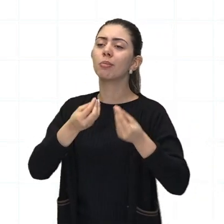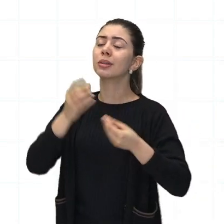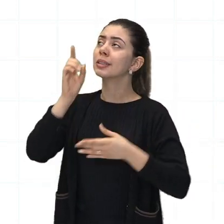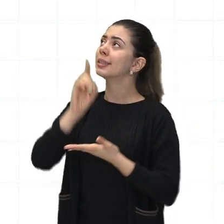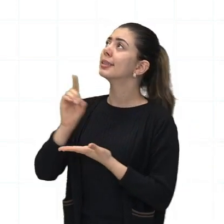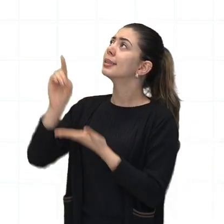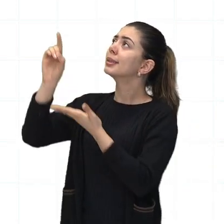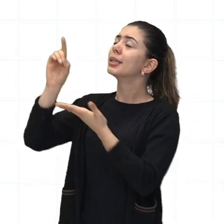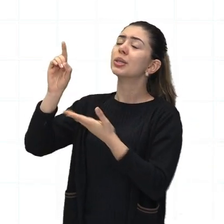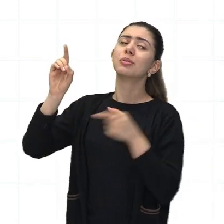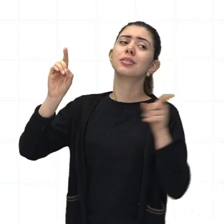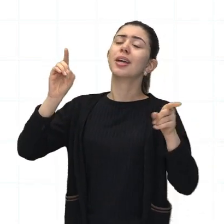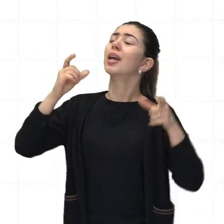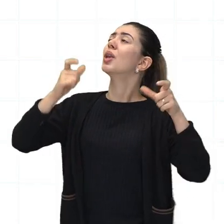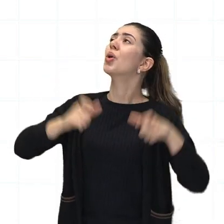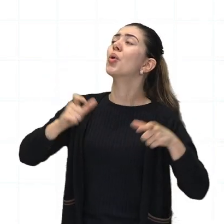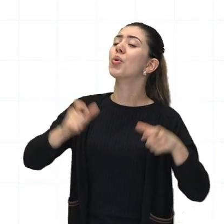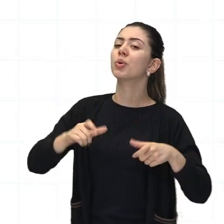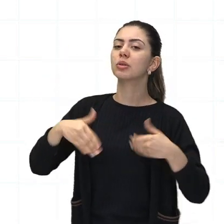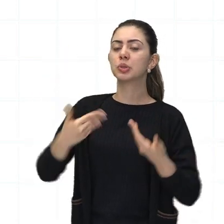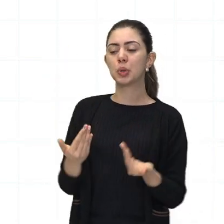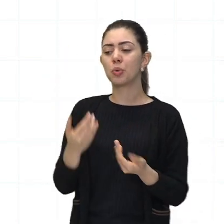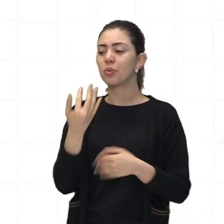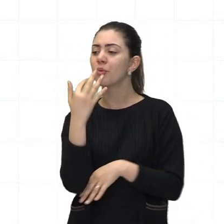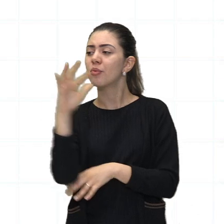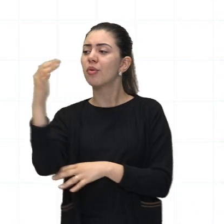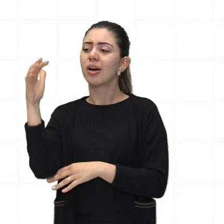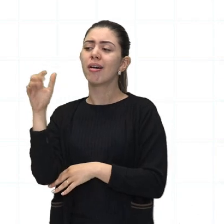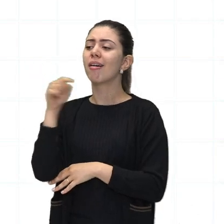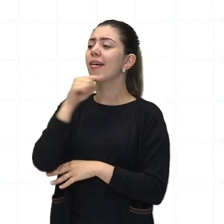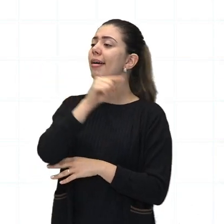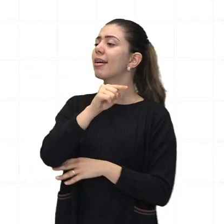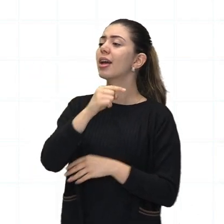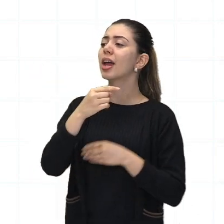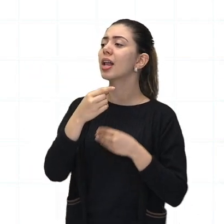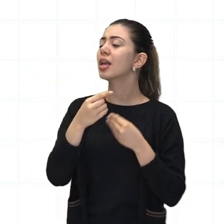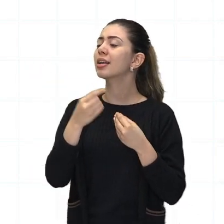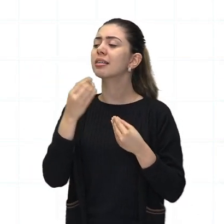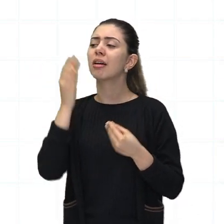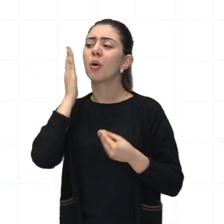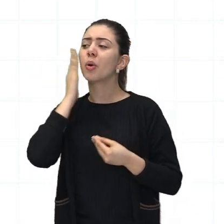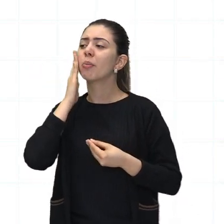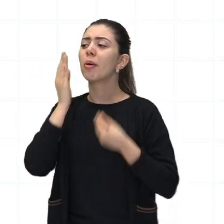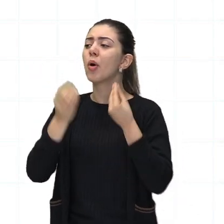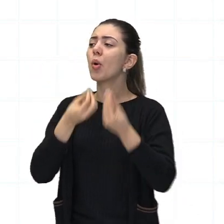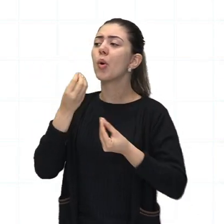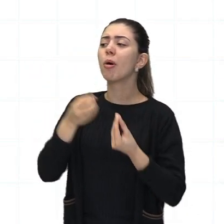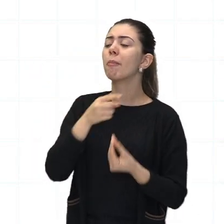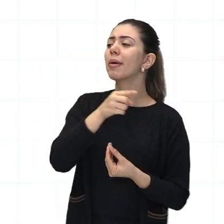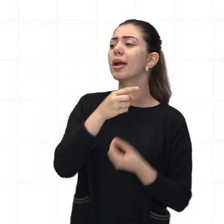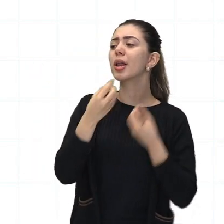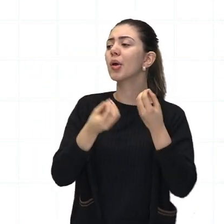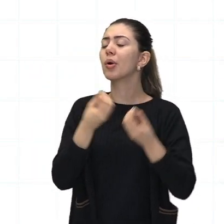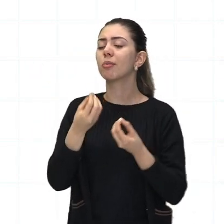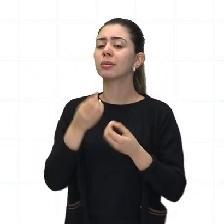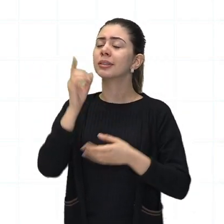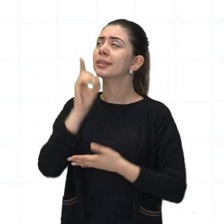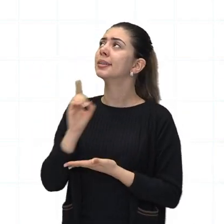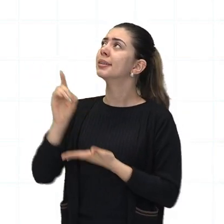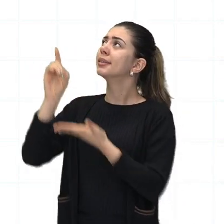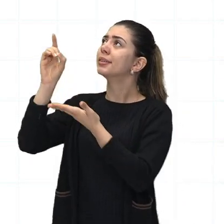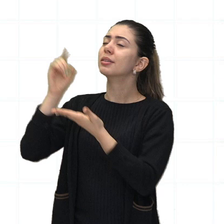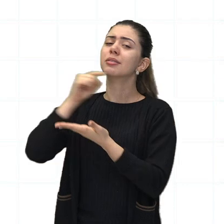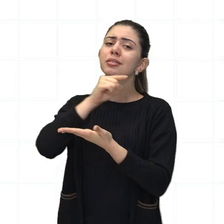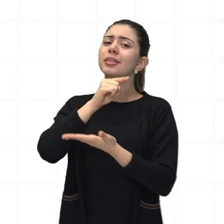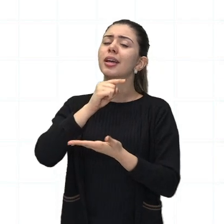onde está ele? Ai flores do verde ramo, sabeis notícias do meu amado. Ai Deus, onde está